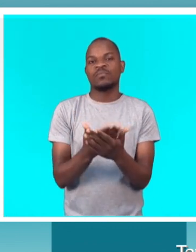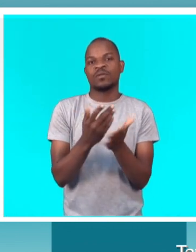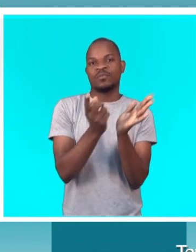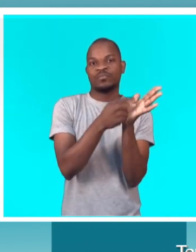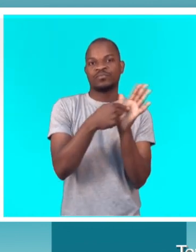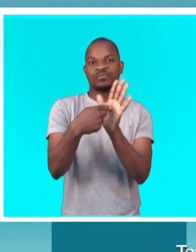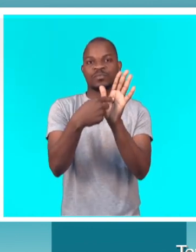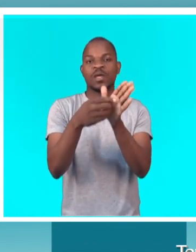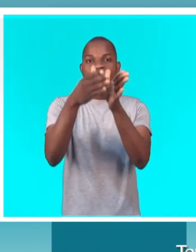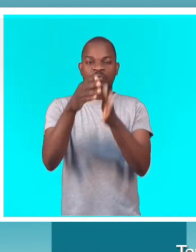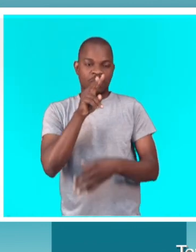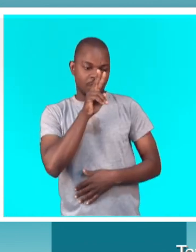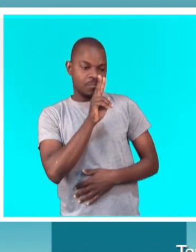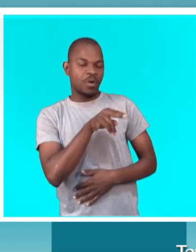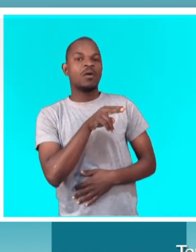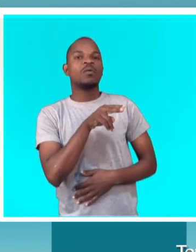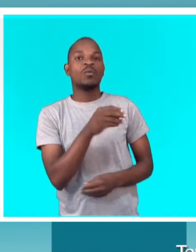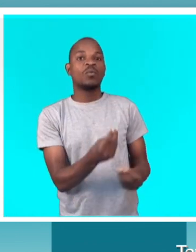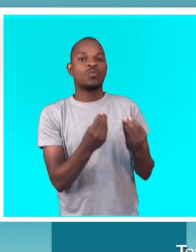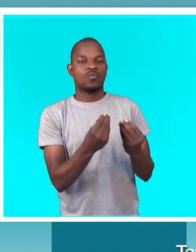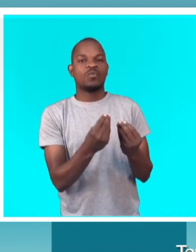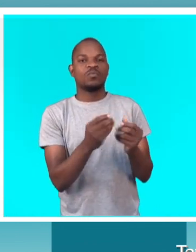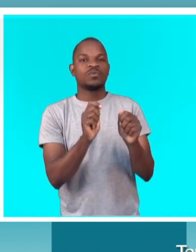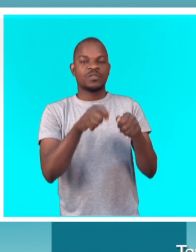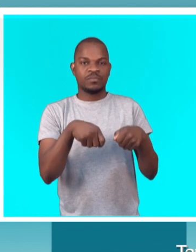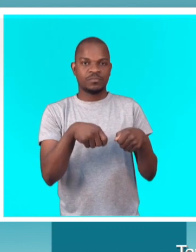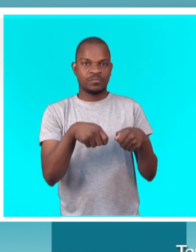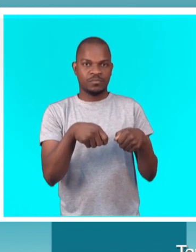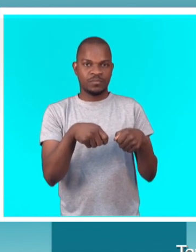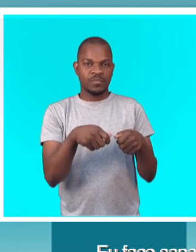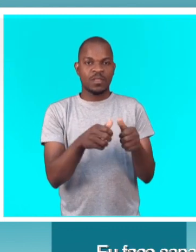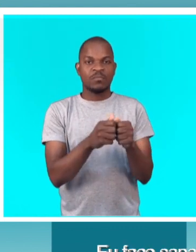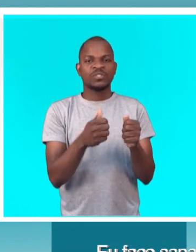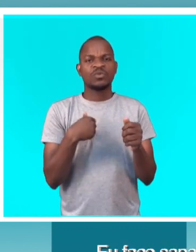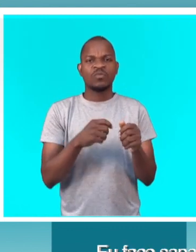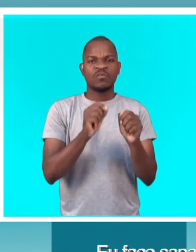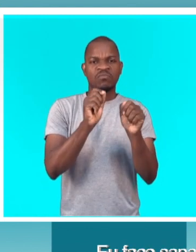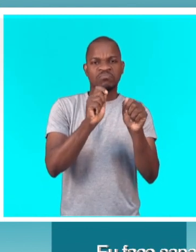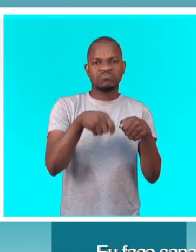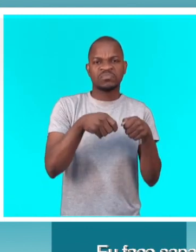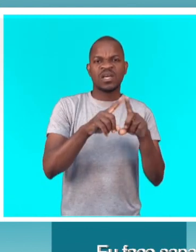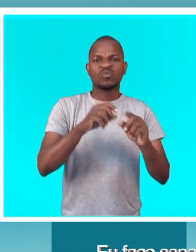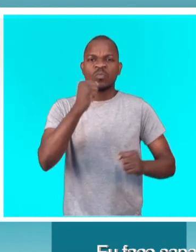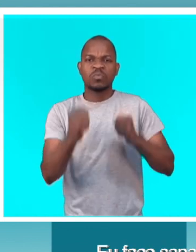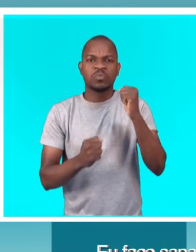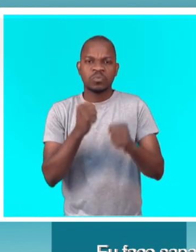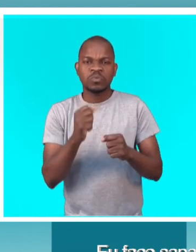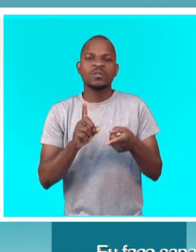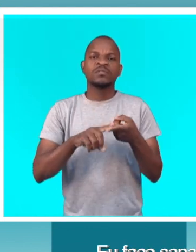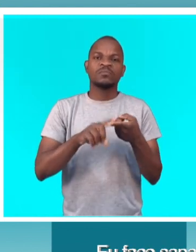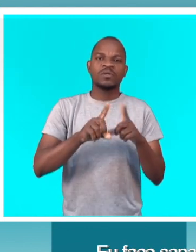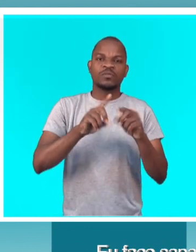poder ilustrar para as pessoas, poderem ver como é que o produto final vai ficar. Eu faço mais sapatilhas para correr,